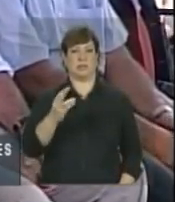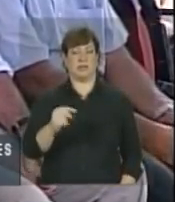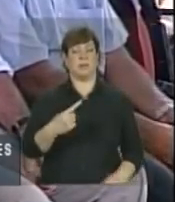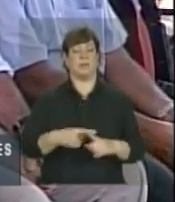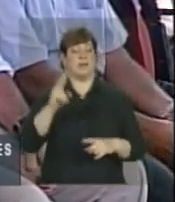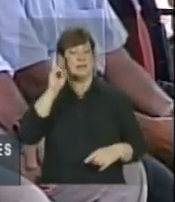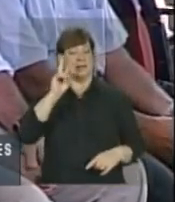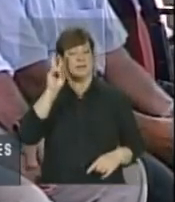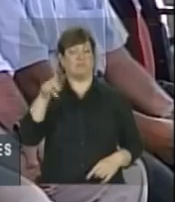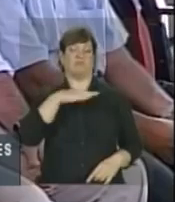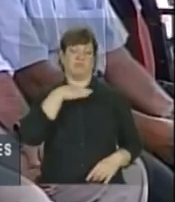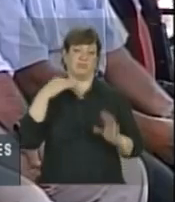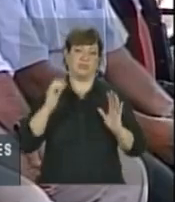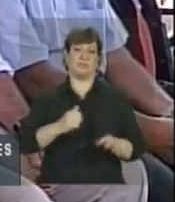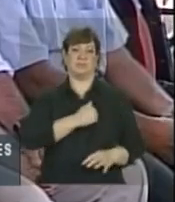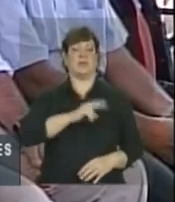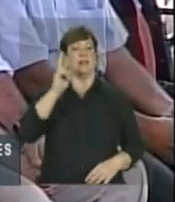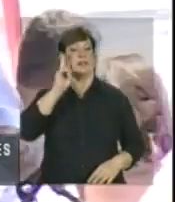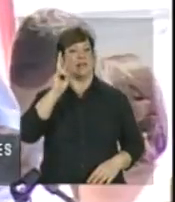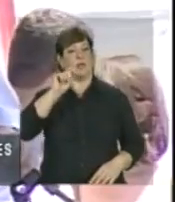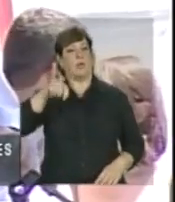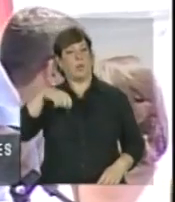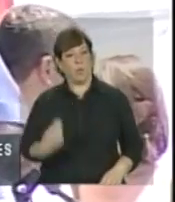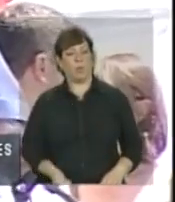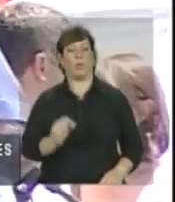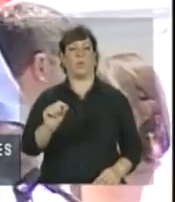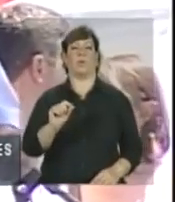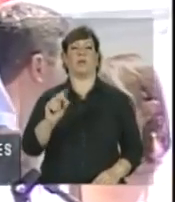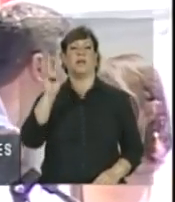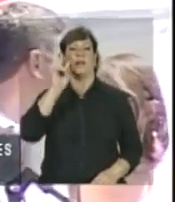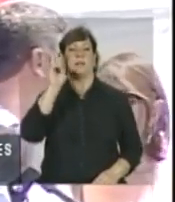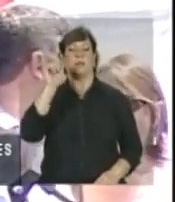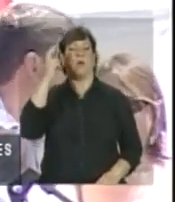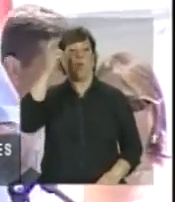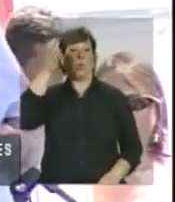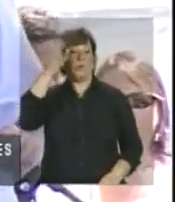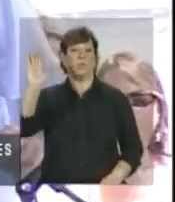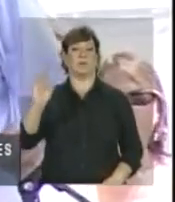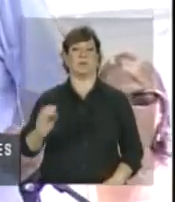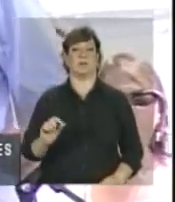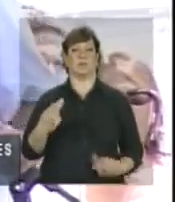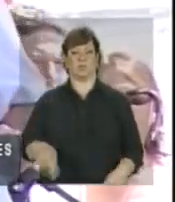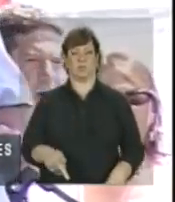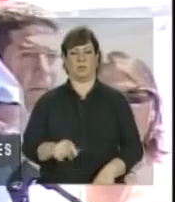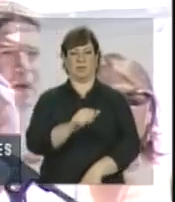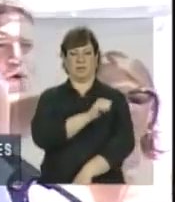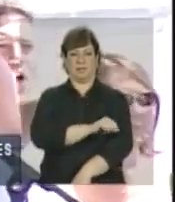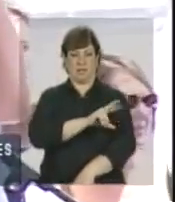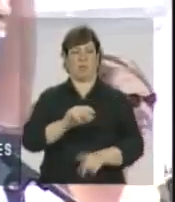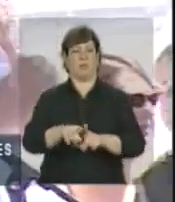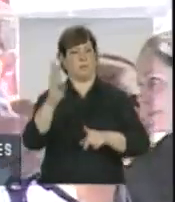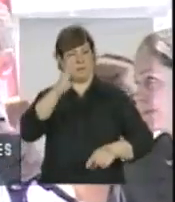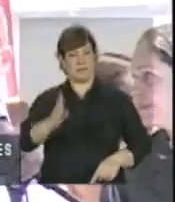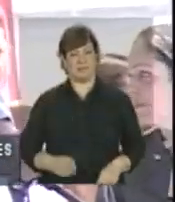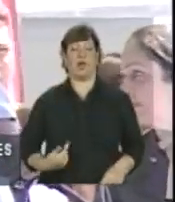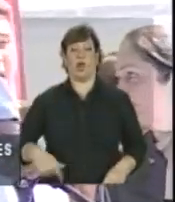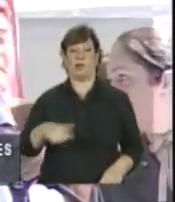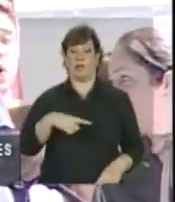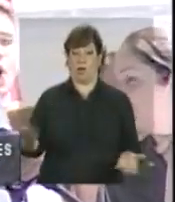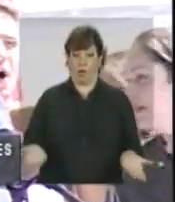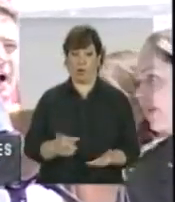fundamental para todos nós na cultura popular desse Brasil e especialmente do Rio de Janeiro. E estamos ainda, um